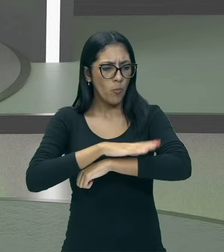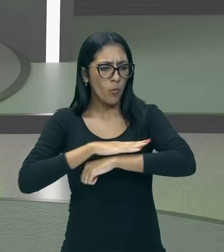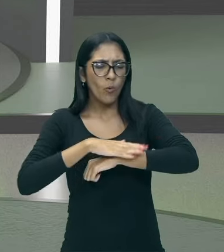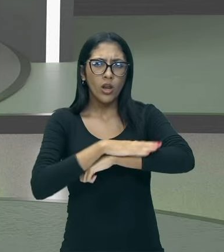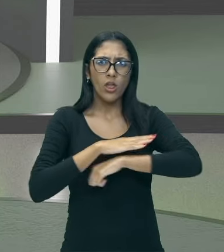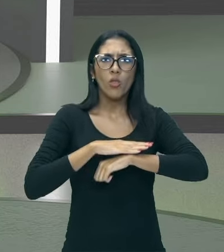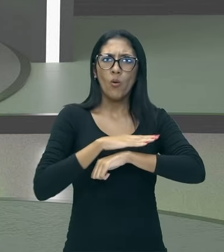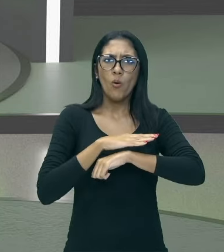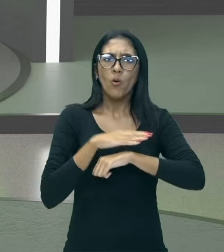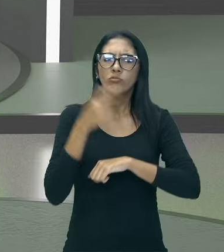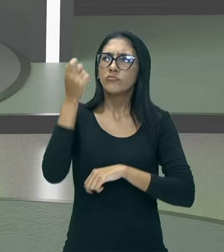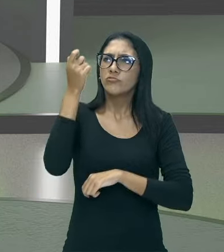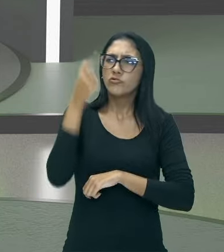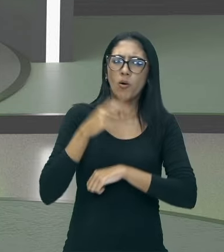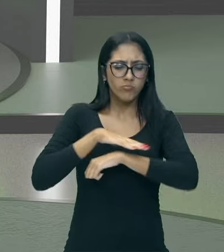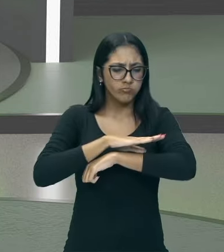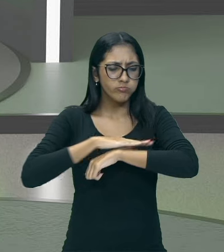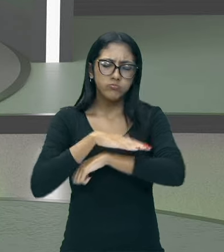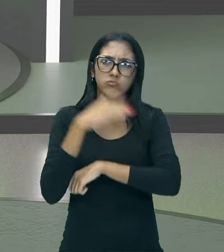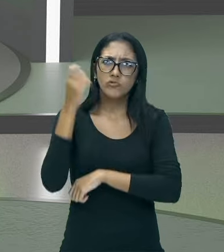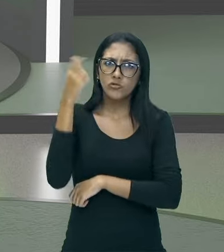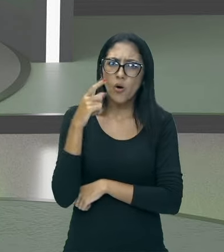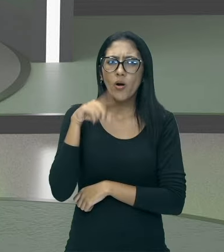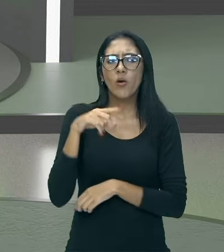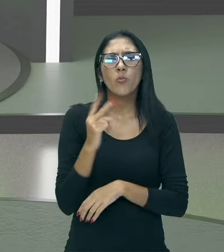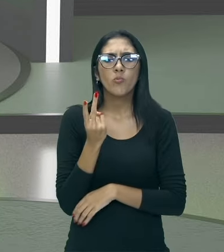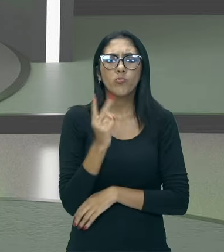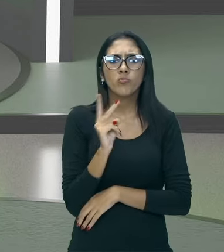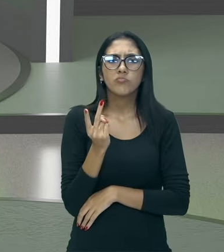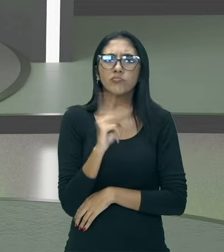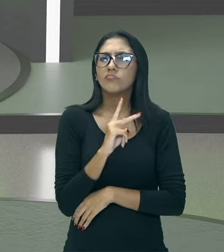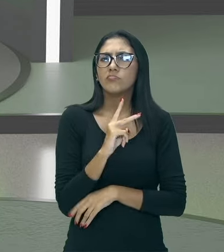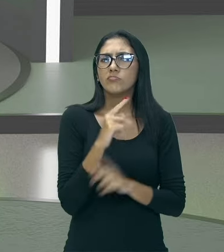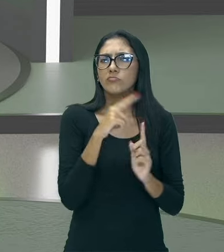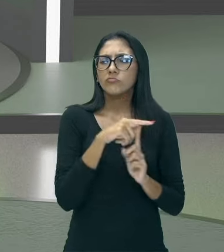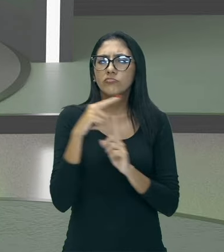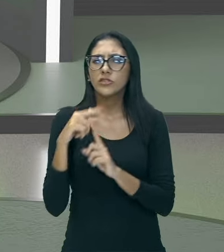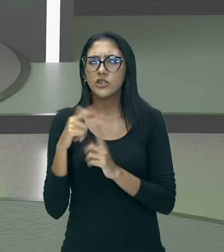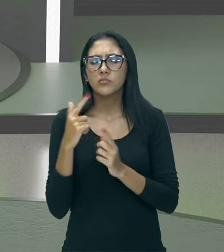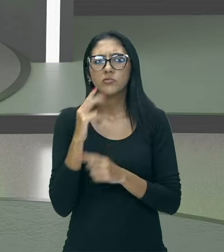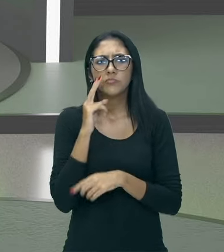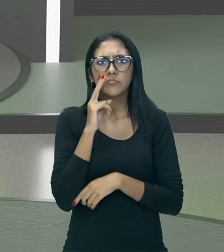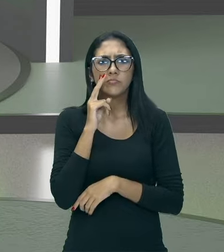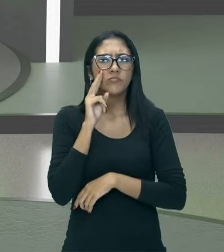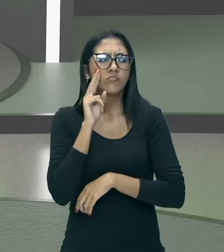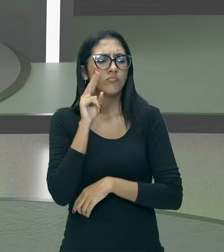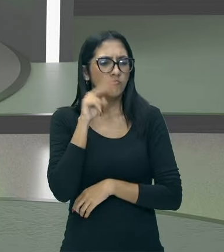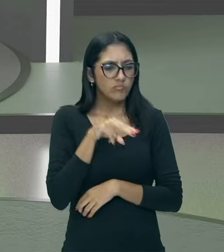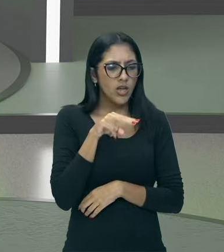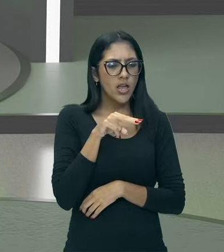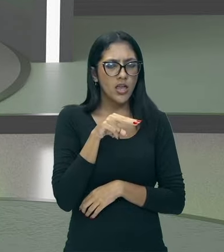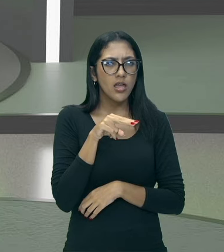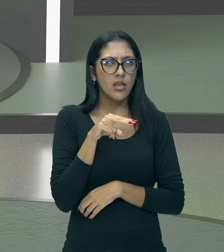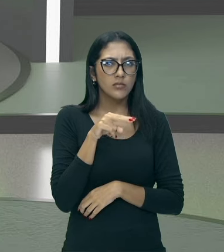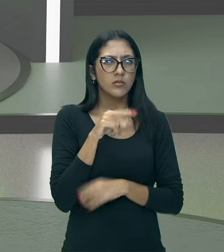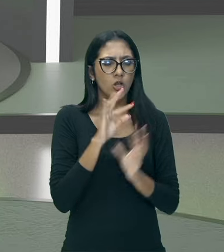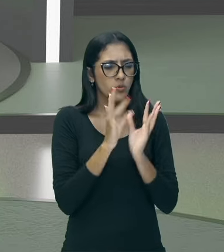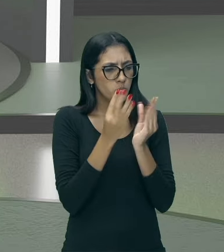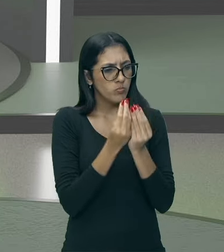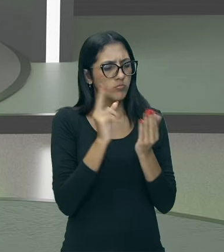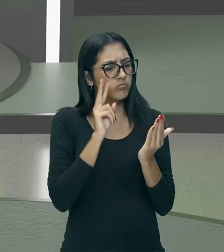uma mistura homogênea ou heterogênea? Né? Quando você olha para um protetor solar,